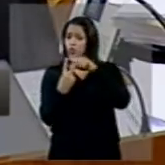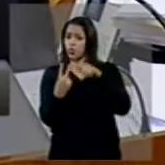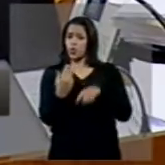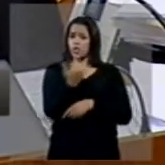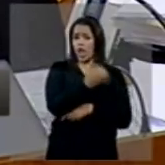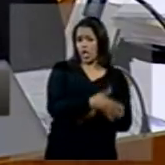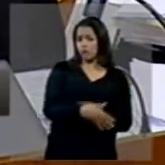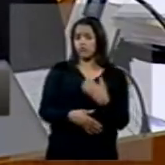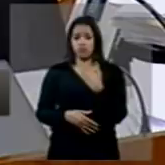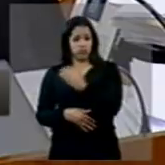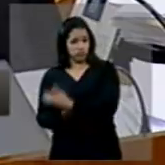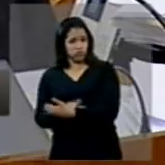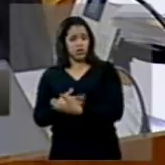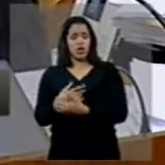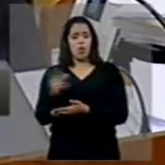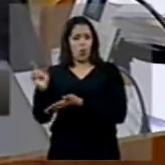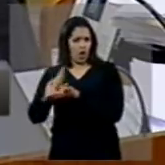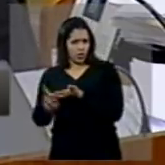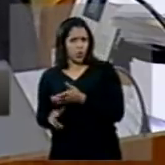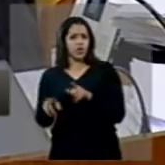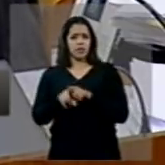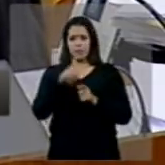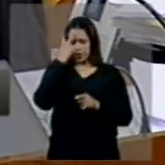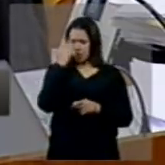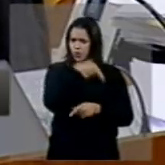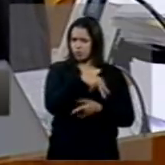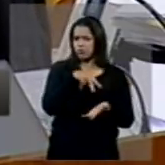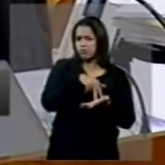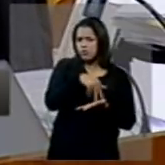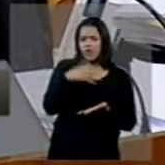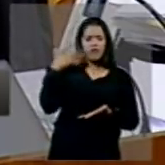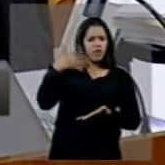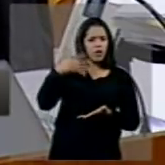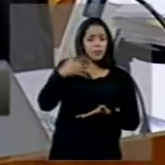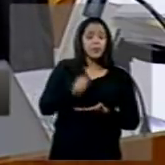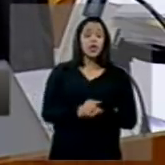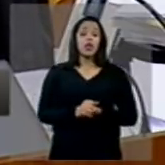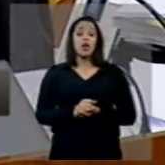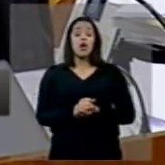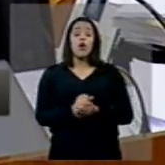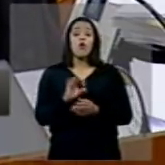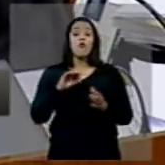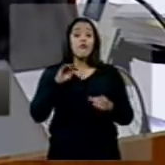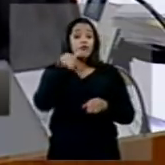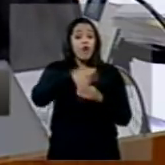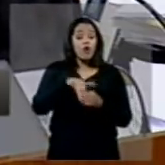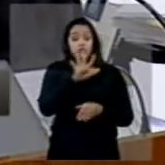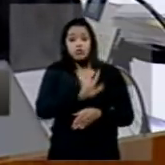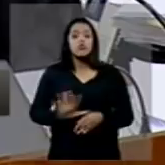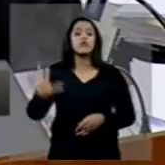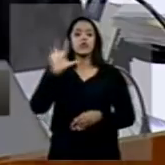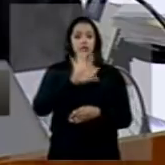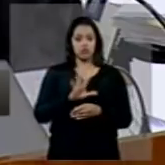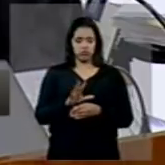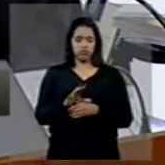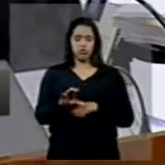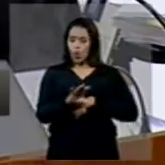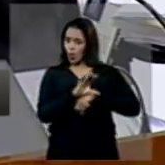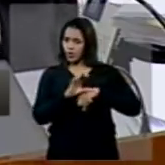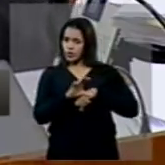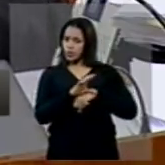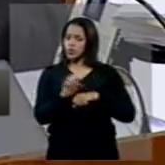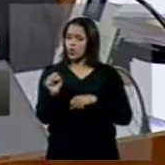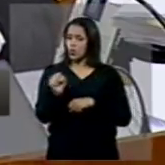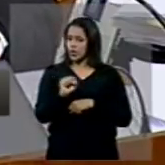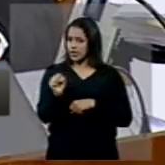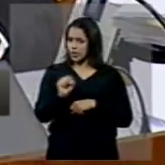voto do eminente ministro relator, é que a universalidade do sufrágio, prevista na Constituição de